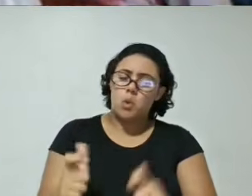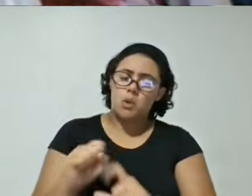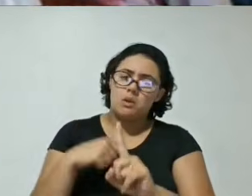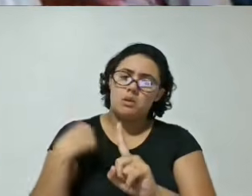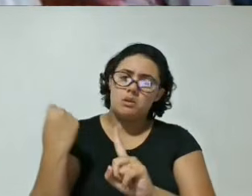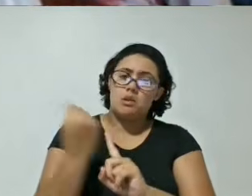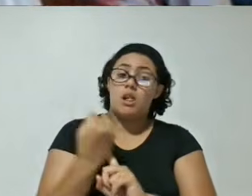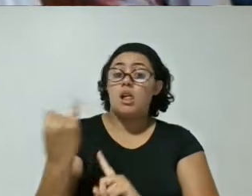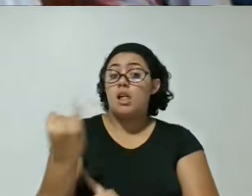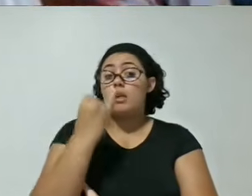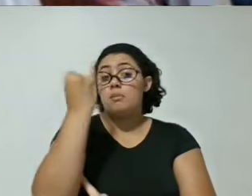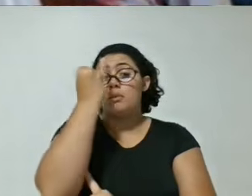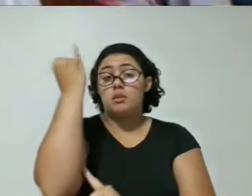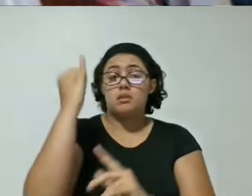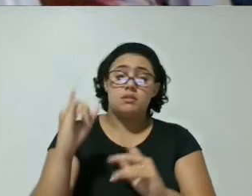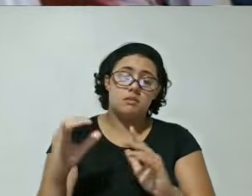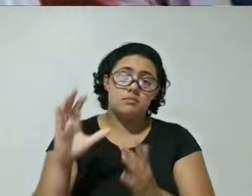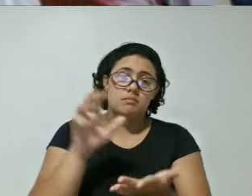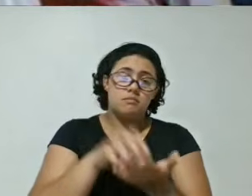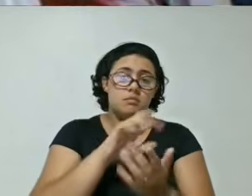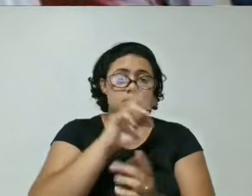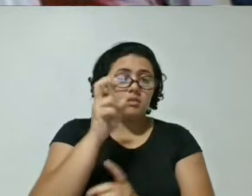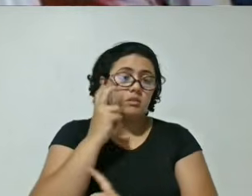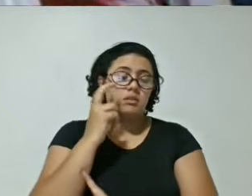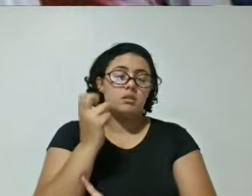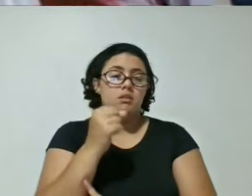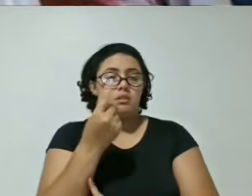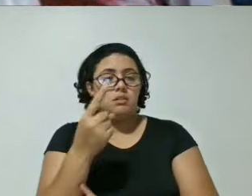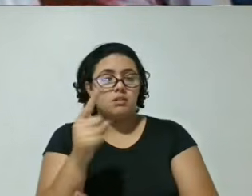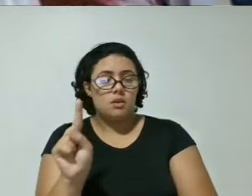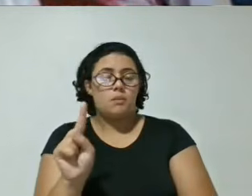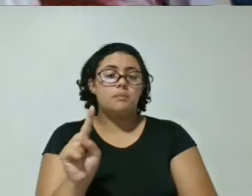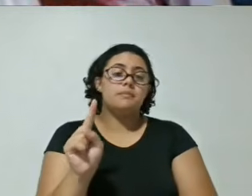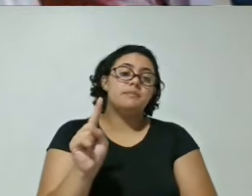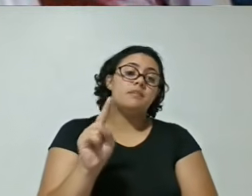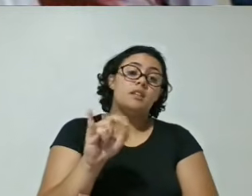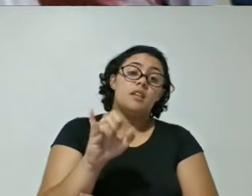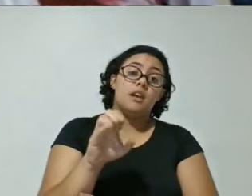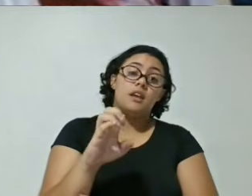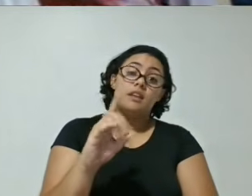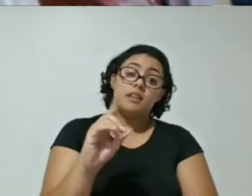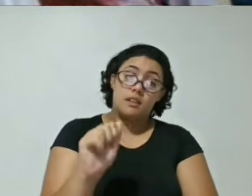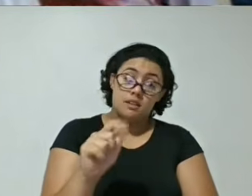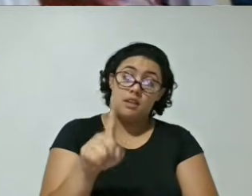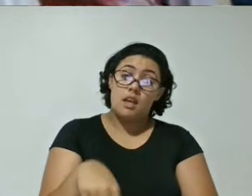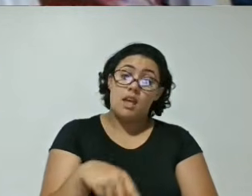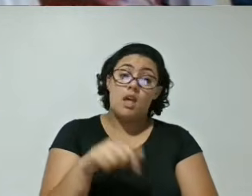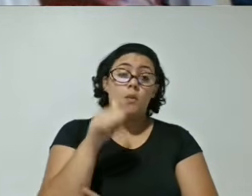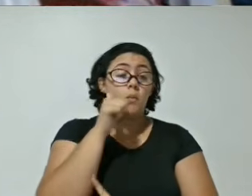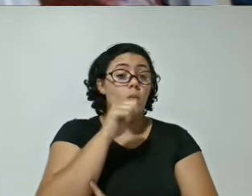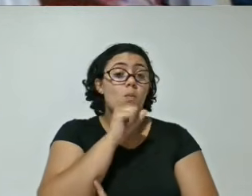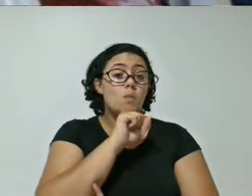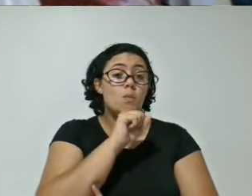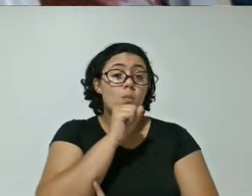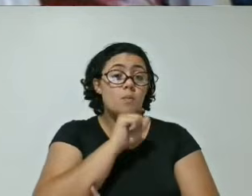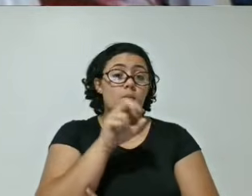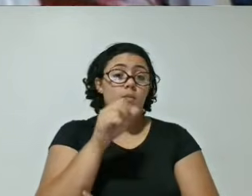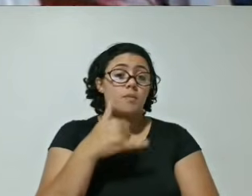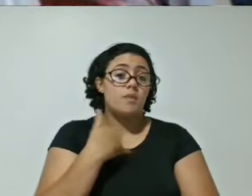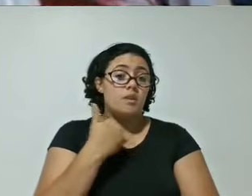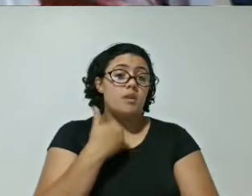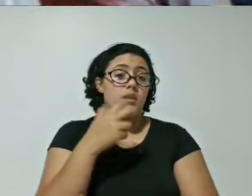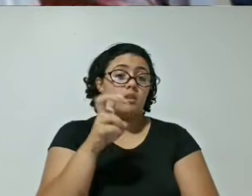importância do Centro Cultural São Bernardo. A Ieda Carvalho é uma senhora que tinha 58 anos, nem era tão